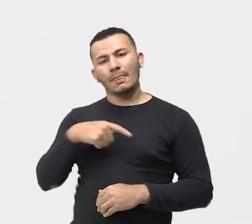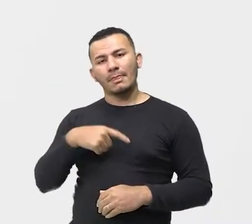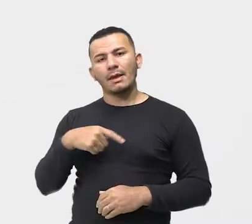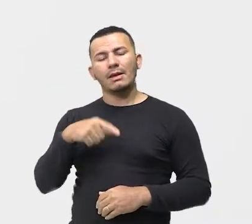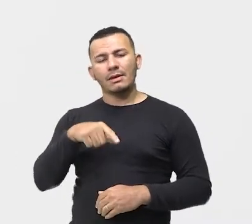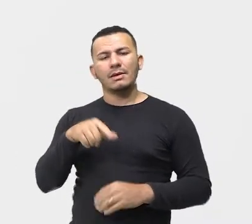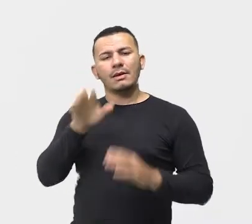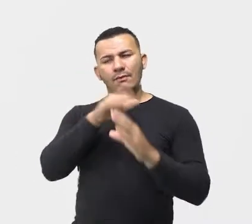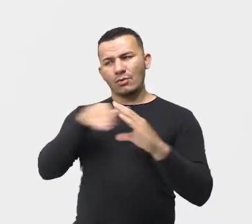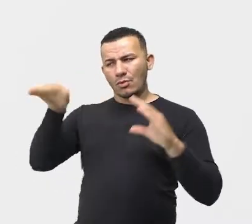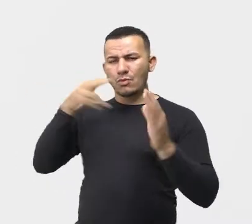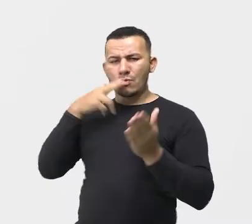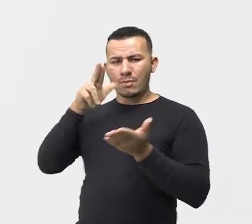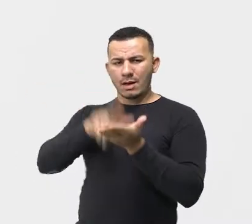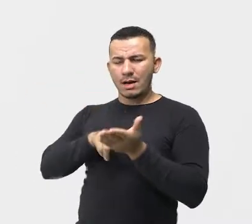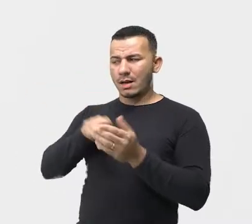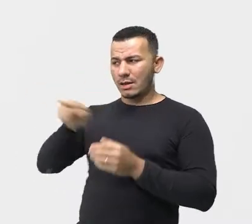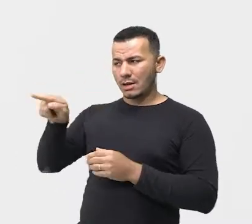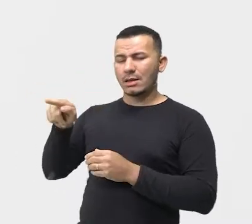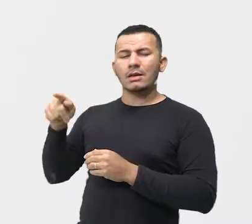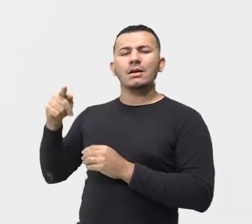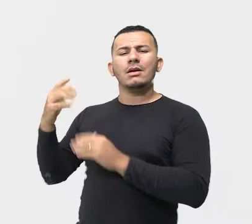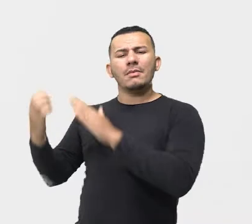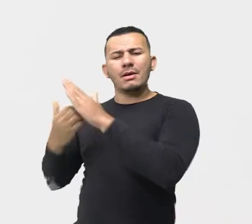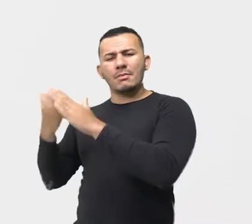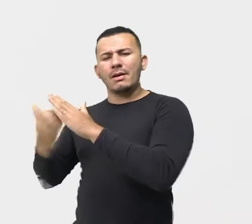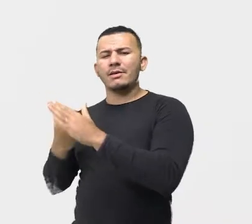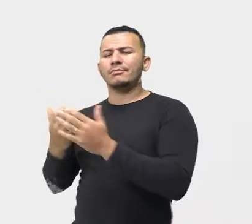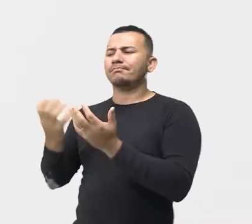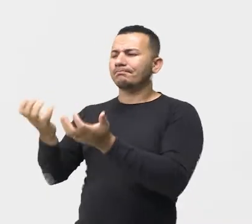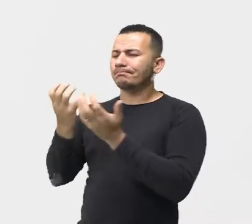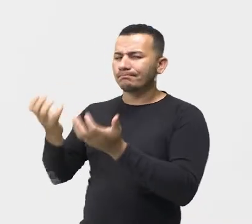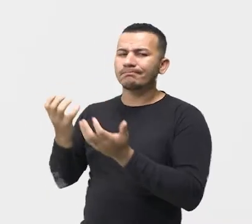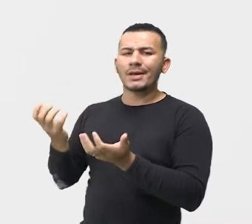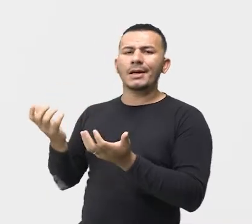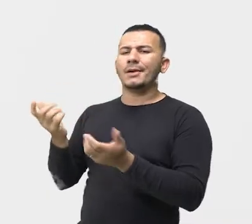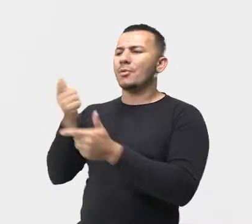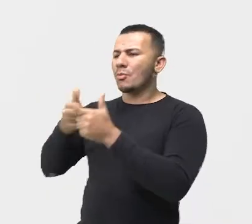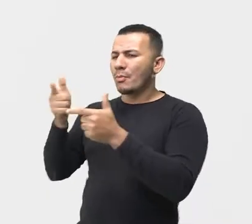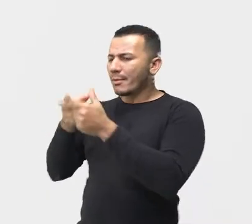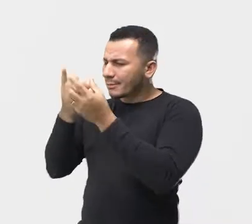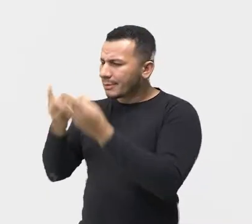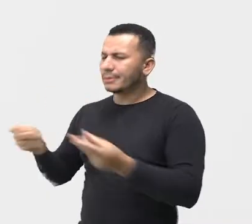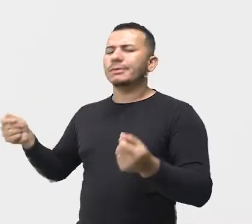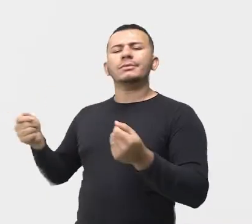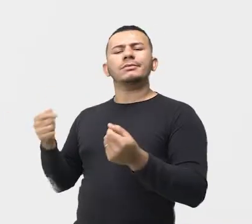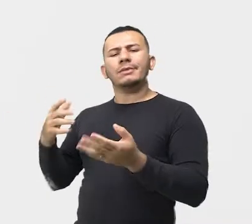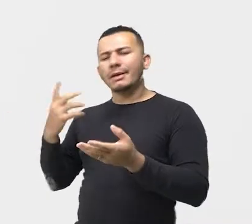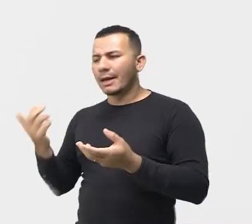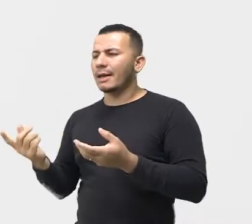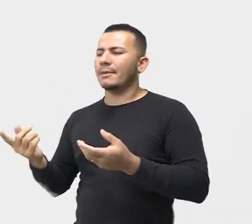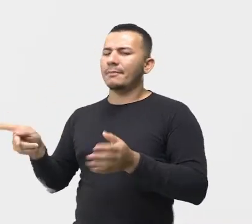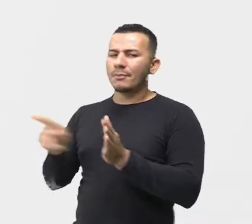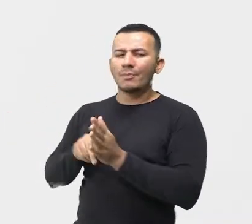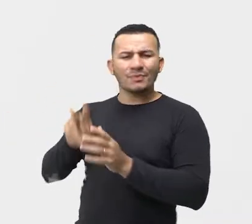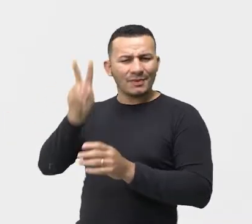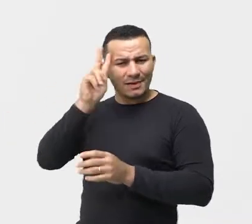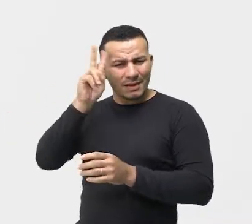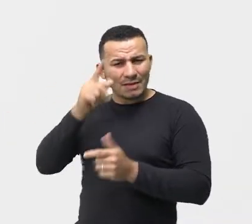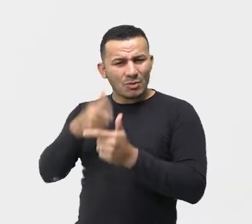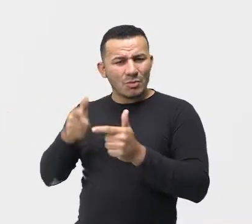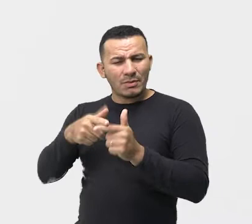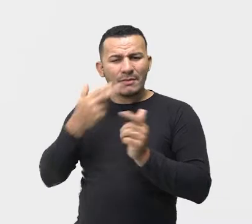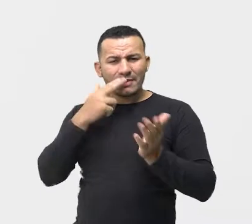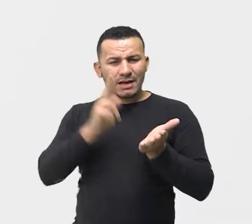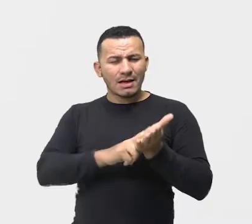carta que foi enviada para uma empresa buscando é a solução de um problema o que qual era o grande